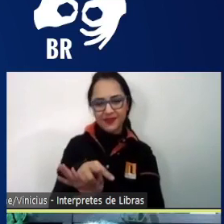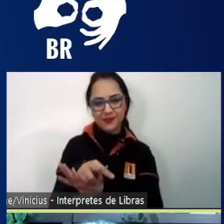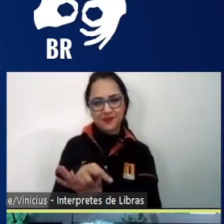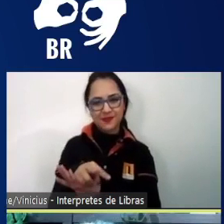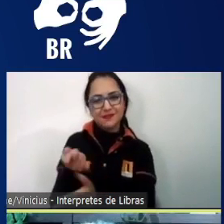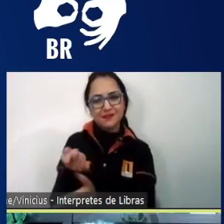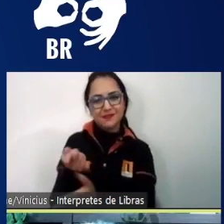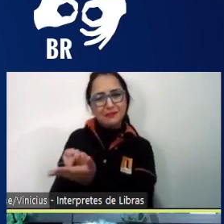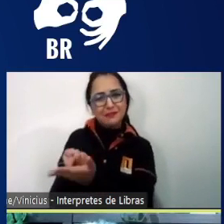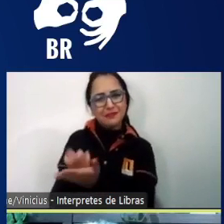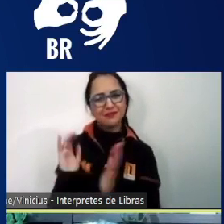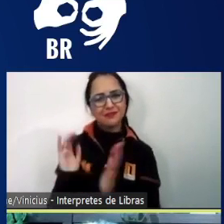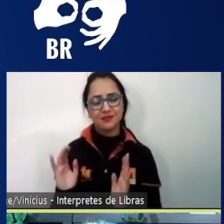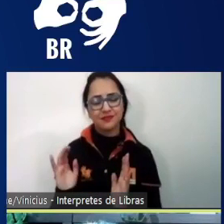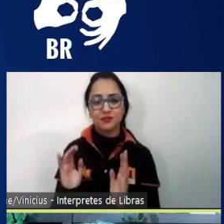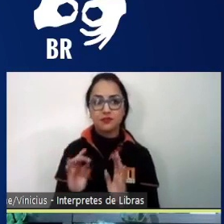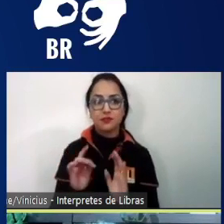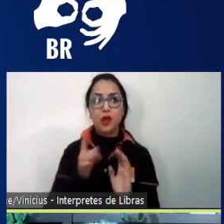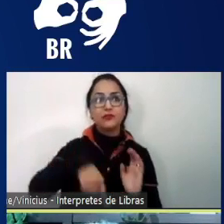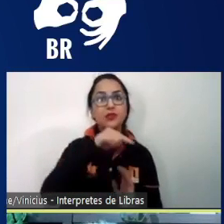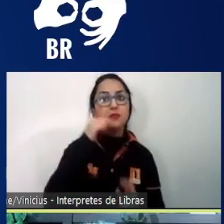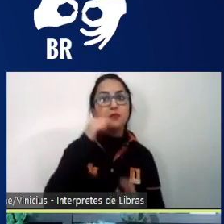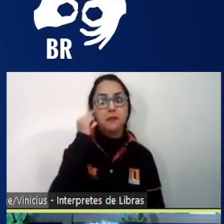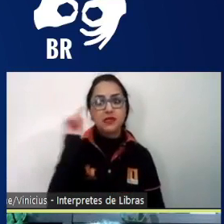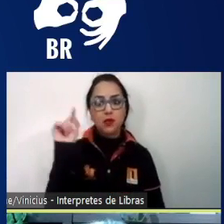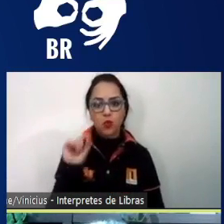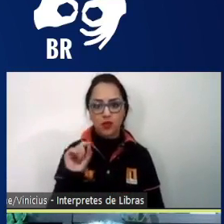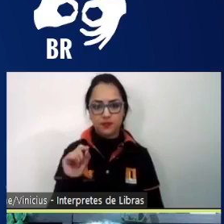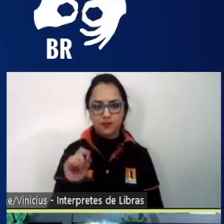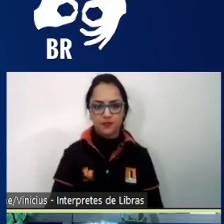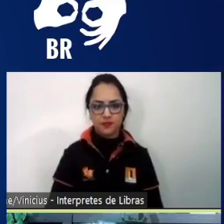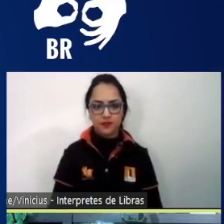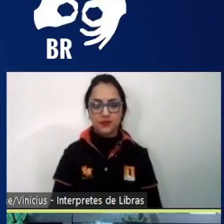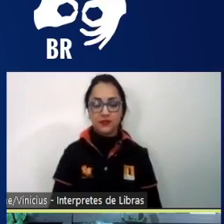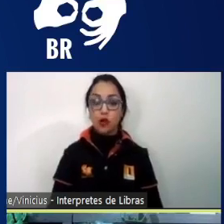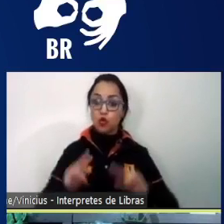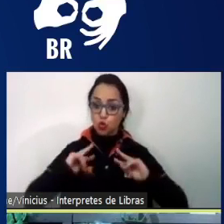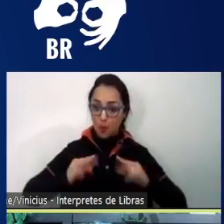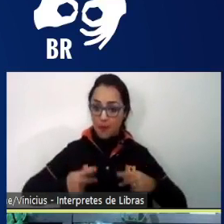Nós precisamos, então, quando pensamos em perpetuação da espécie humana,